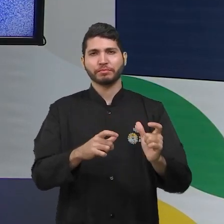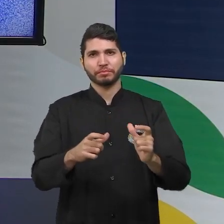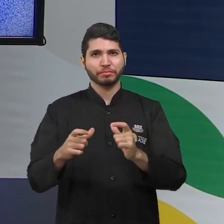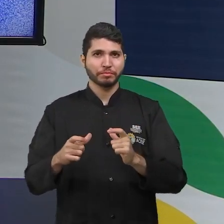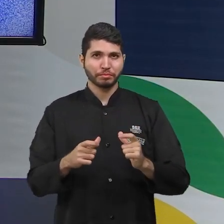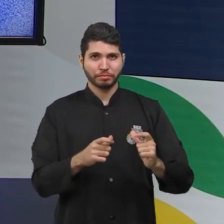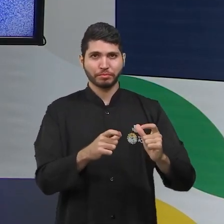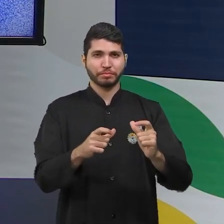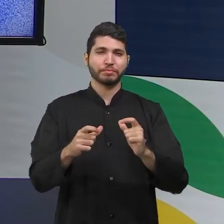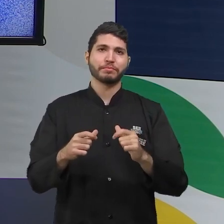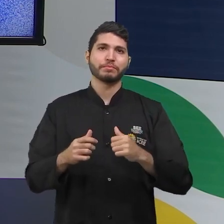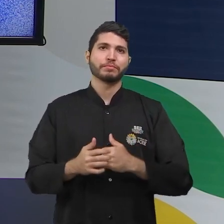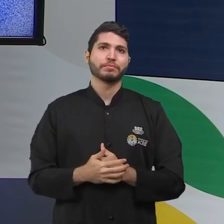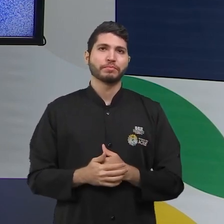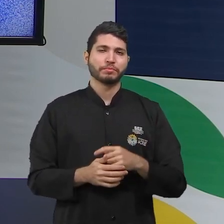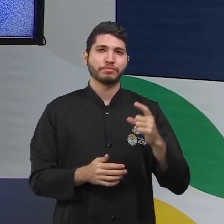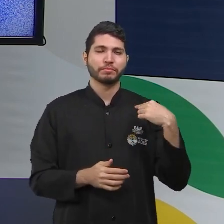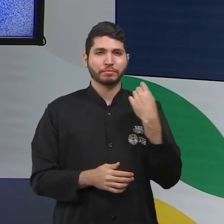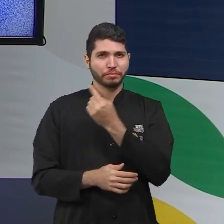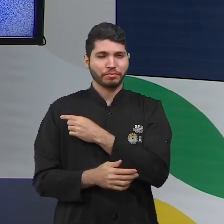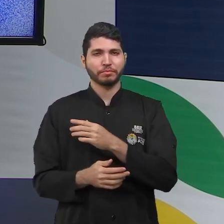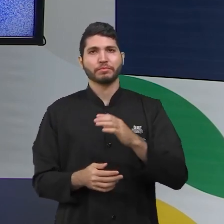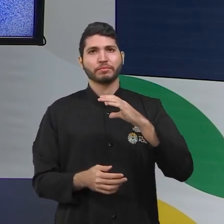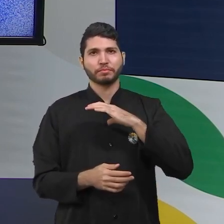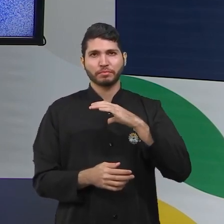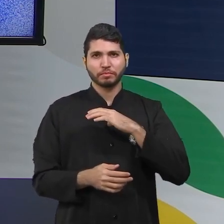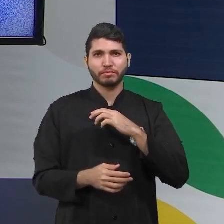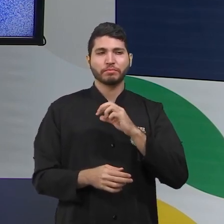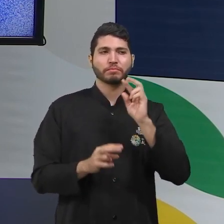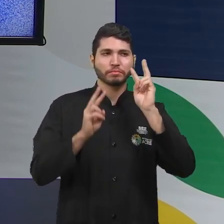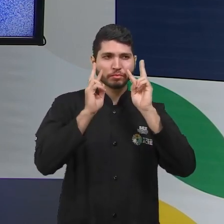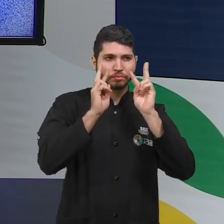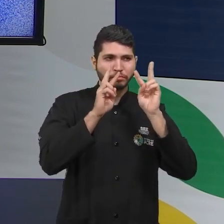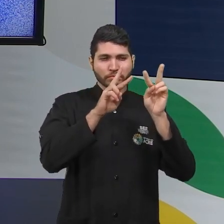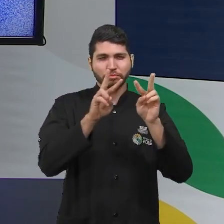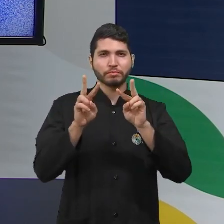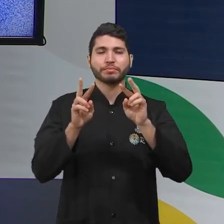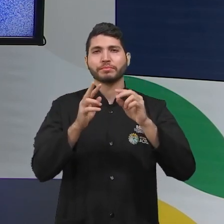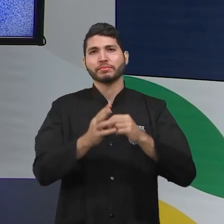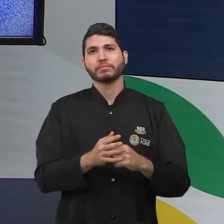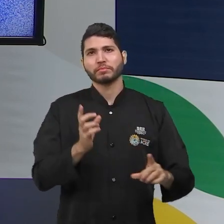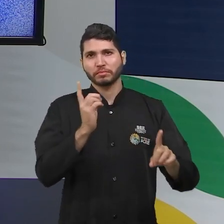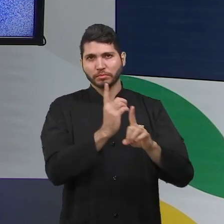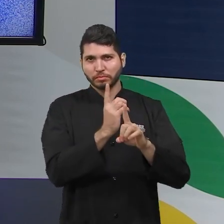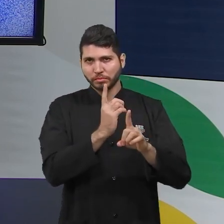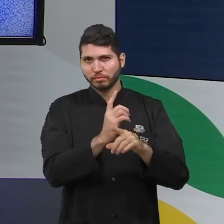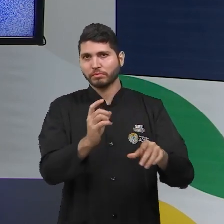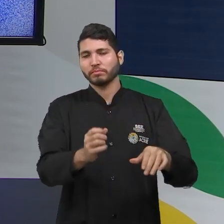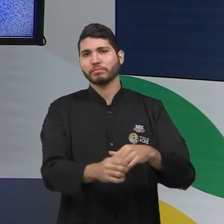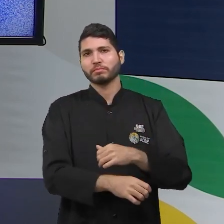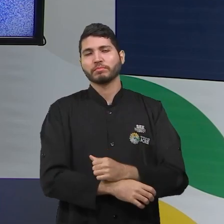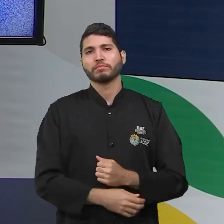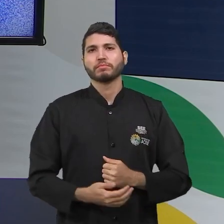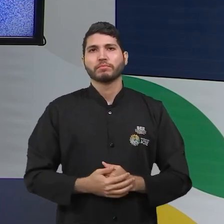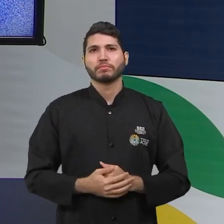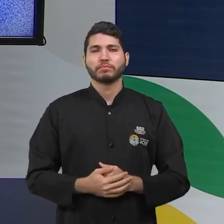comum a gente circular pela cidade e encontrar essas paisagens, essas